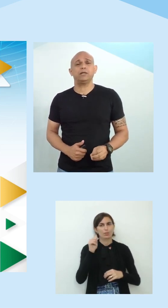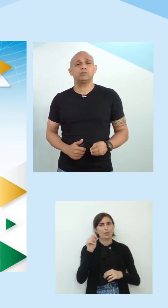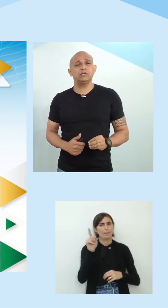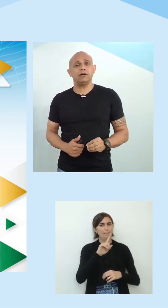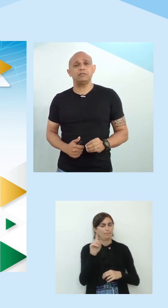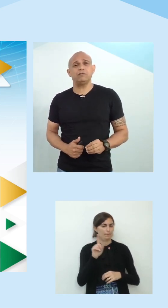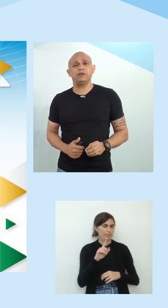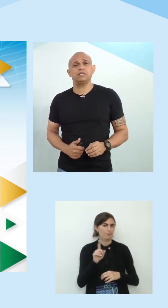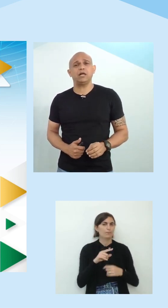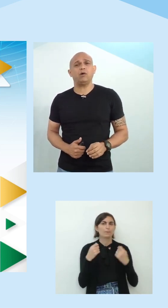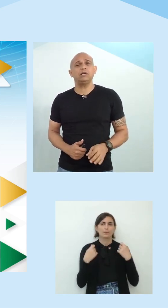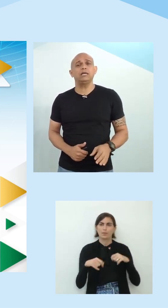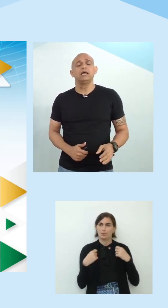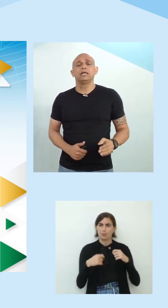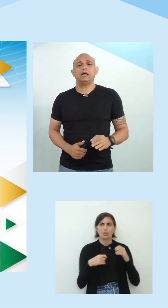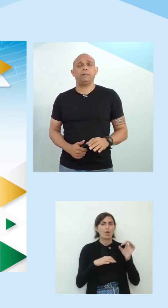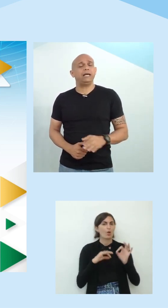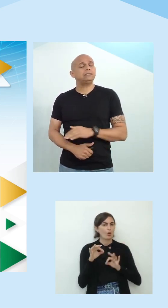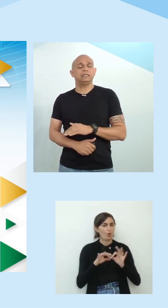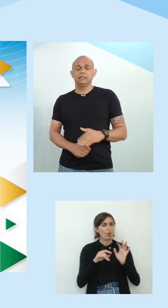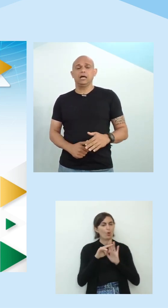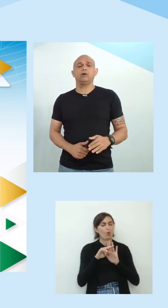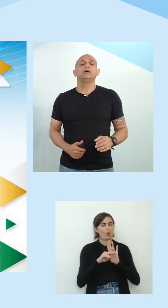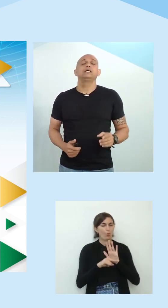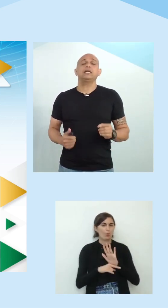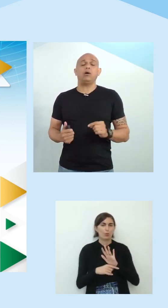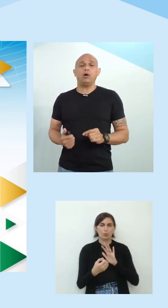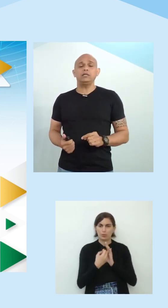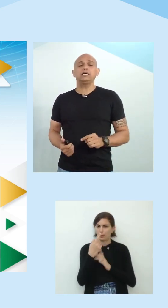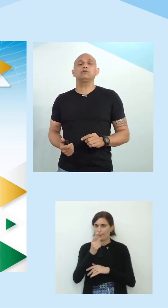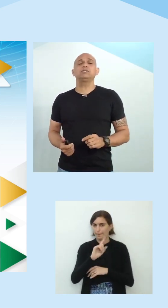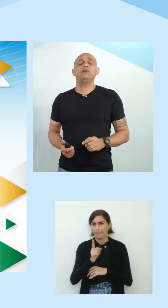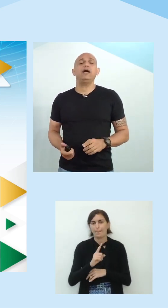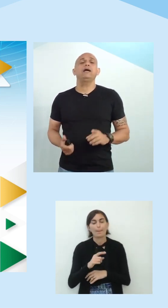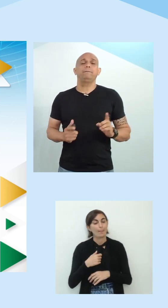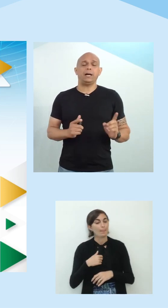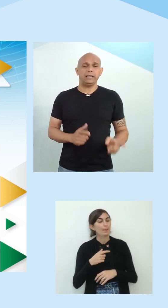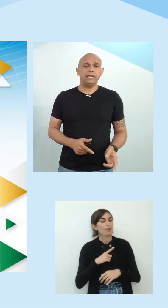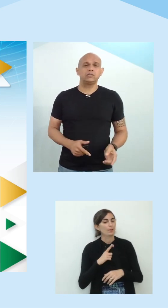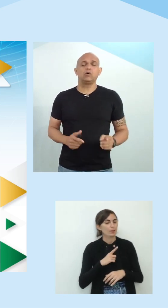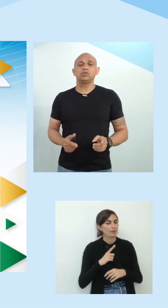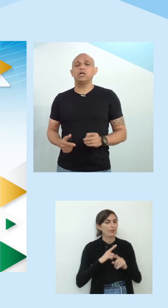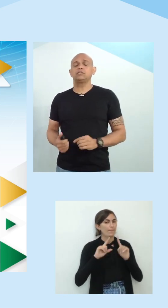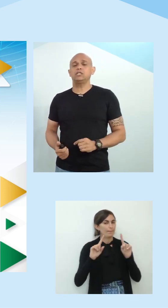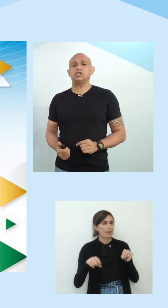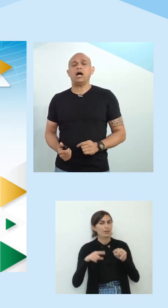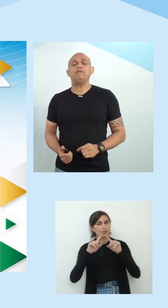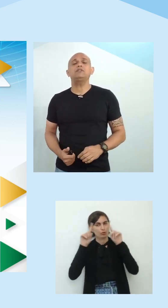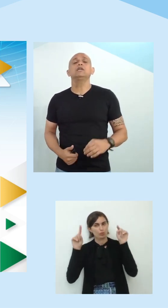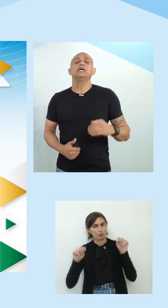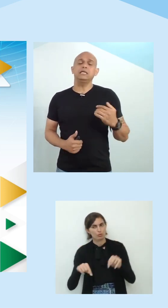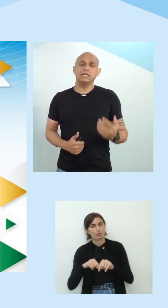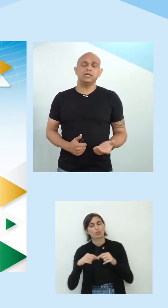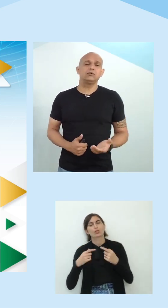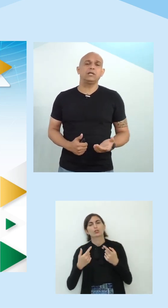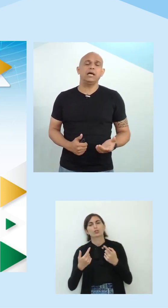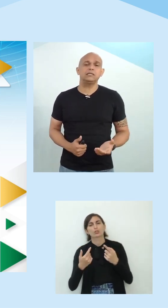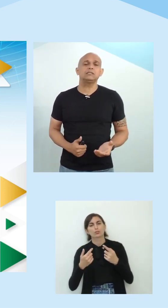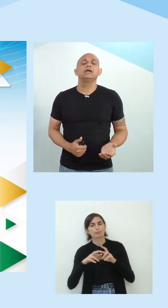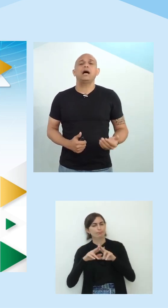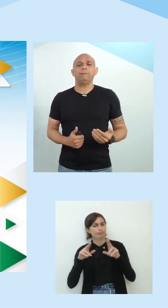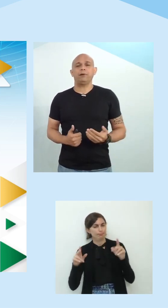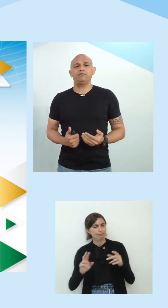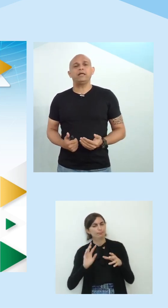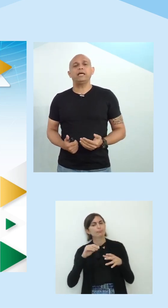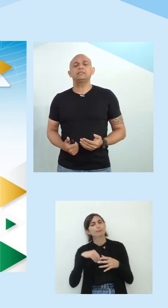As operações devem ser feitas na ordem que aparece? Não. Na ordem que eu tiver parênteses, colchetes e chaves, e dentro